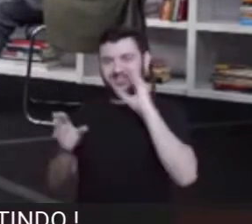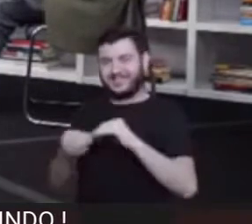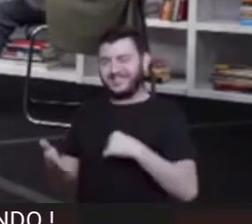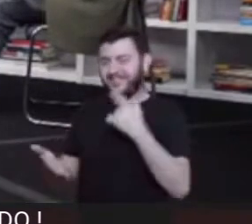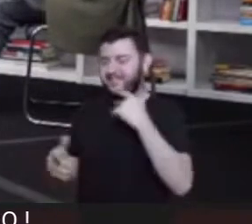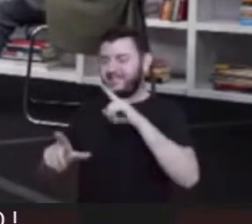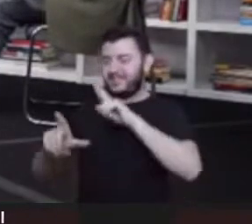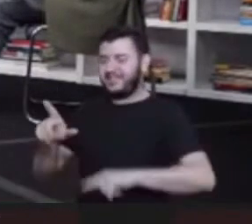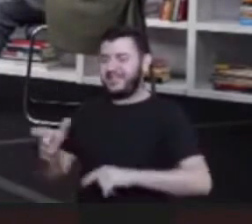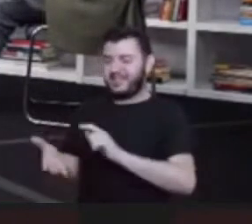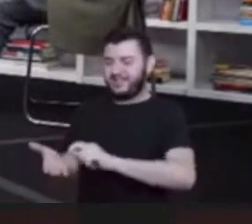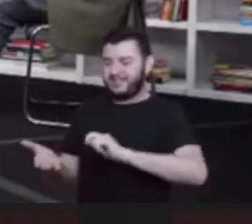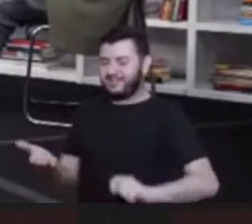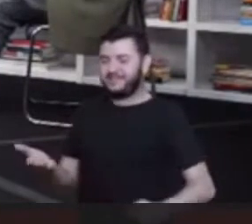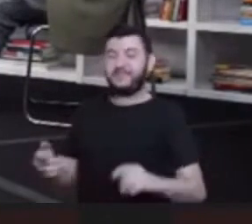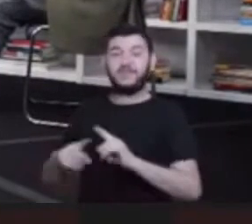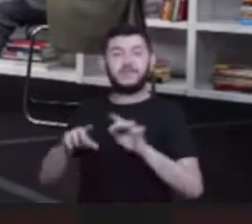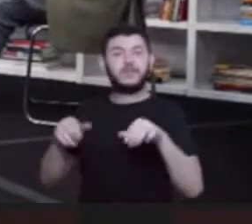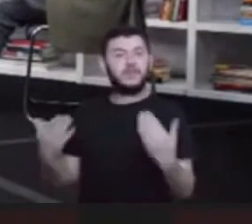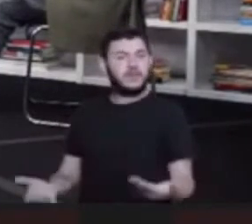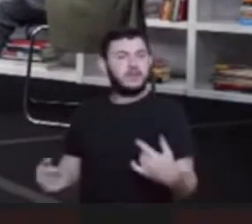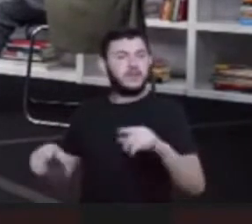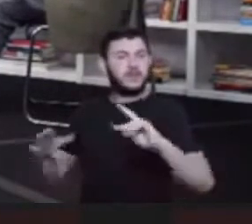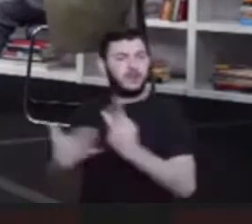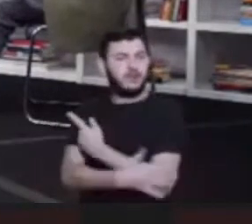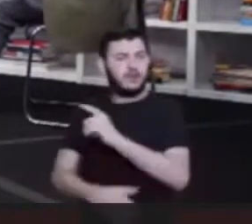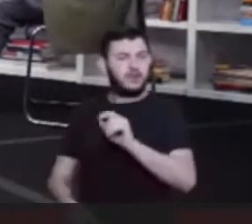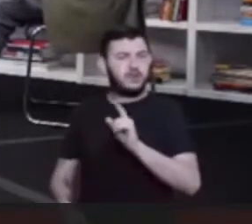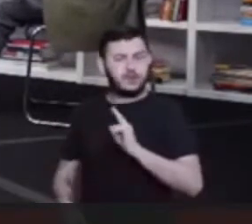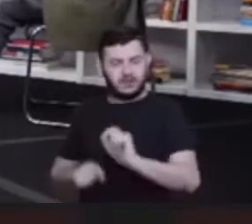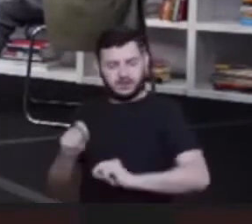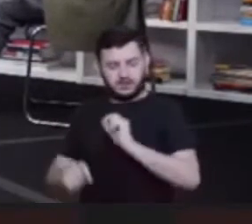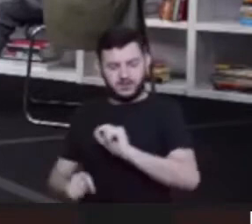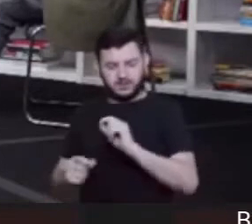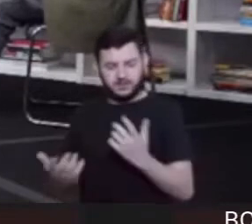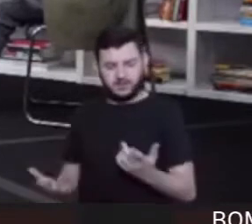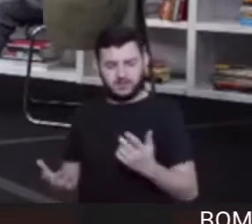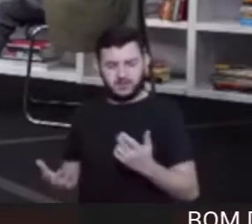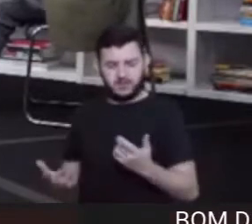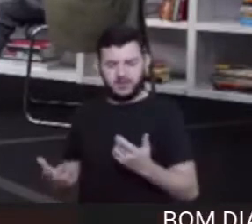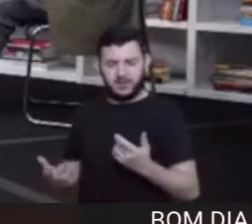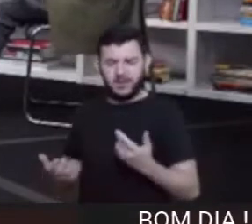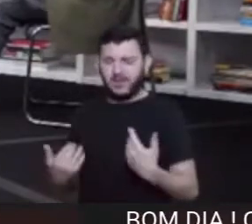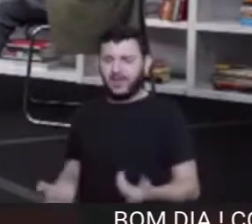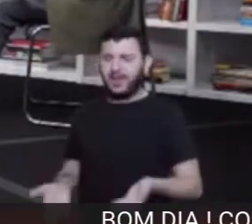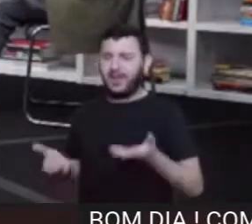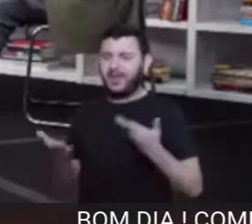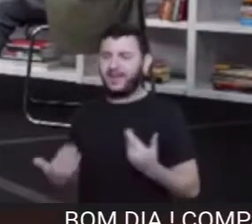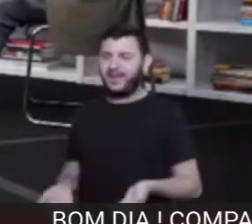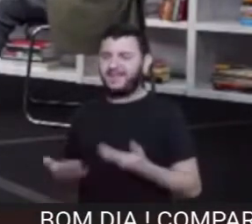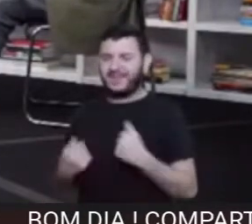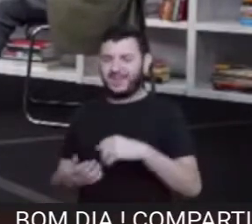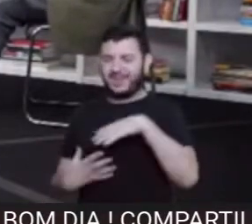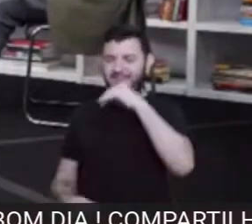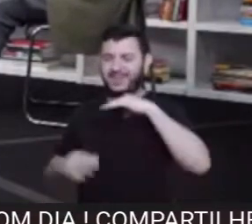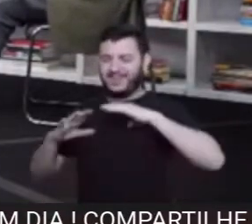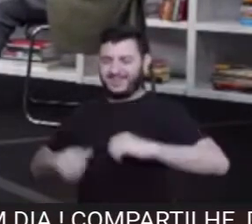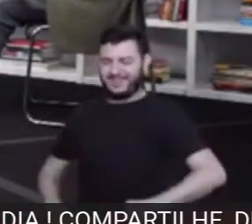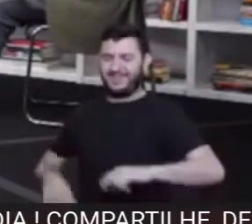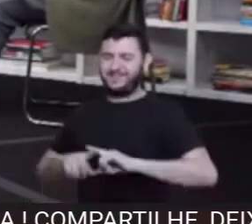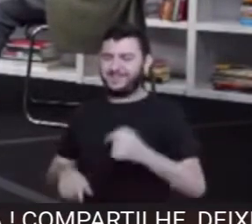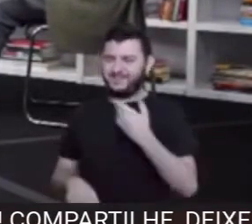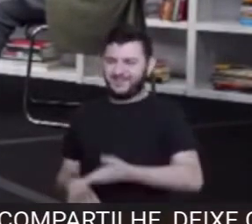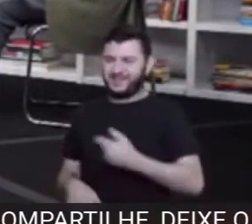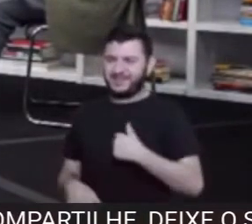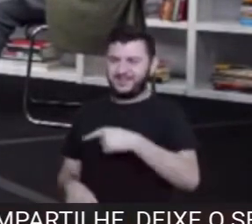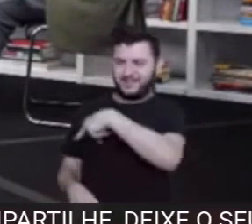assim, aquela alma lavada? Representa... O senhor até esperava uma declaração tão clara